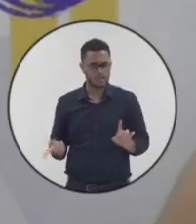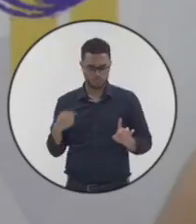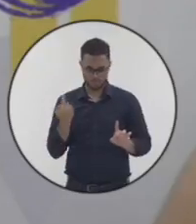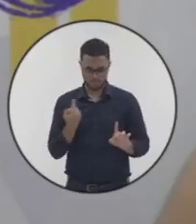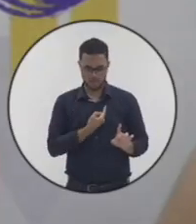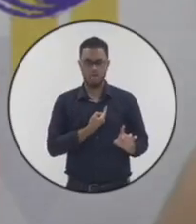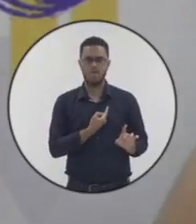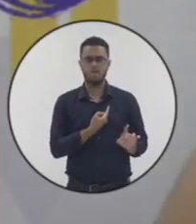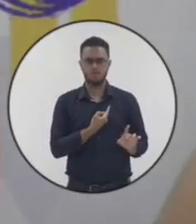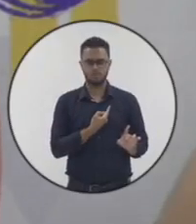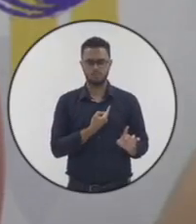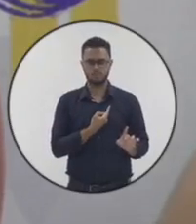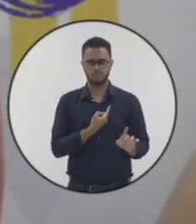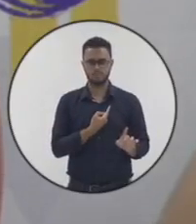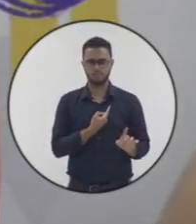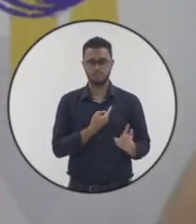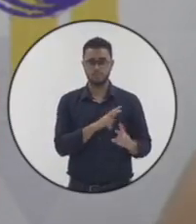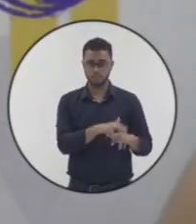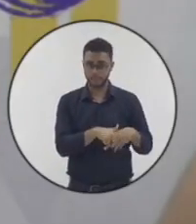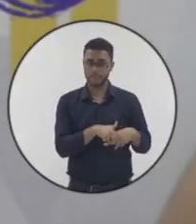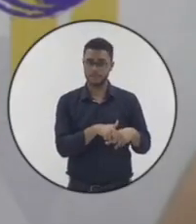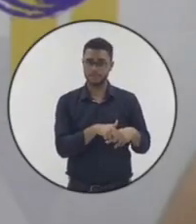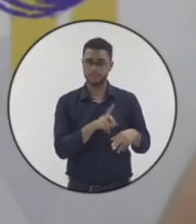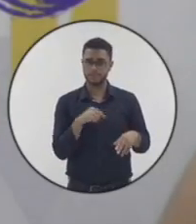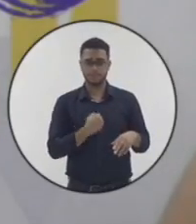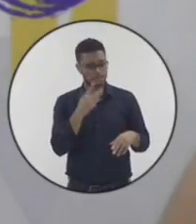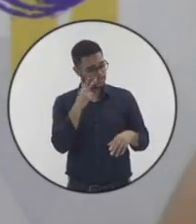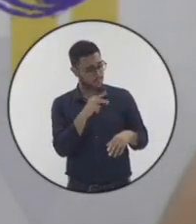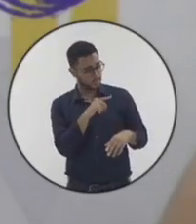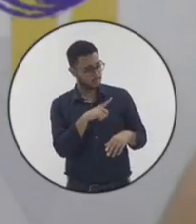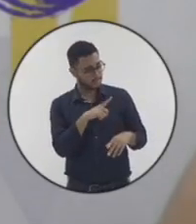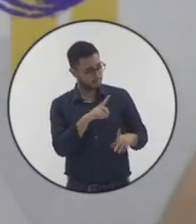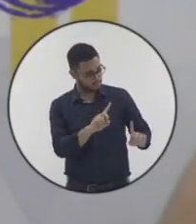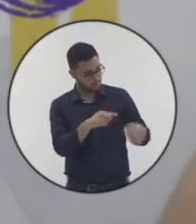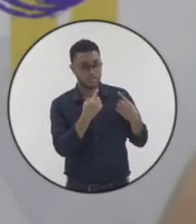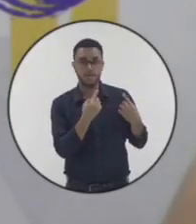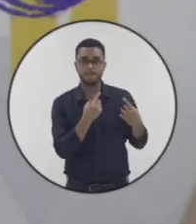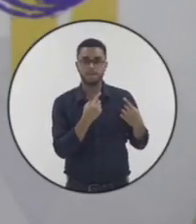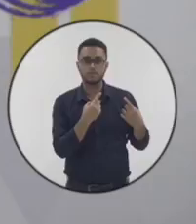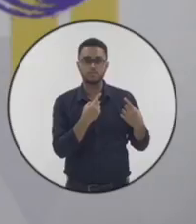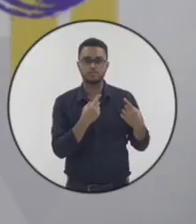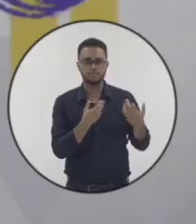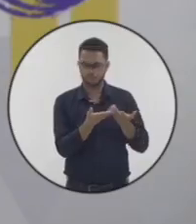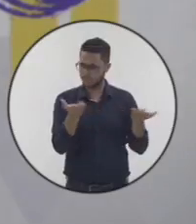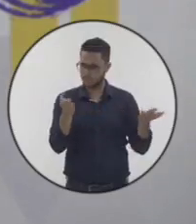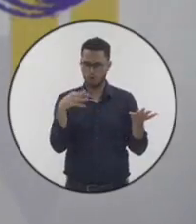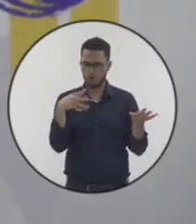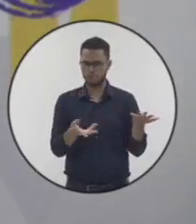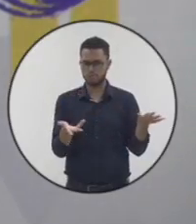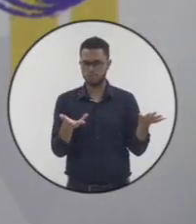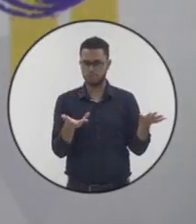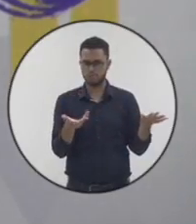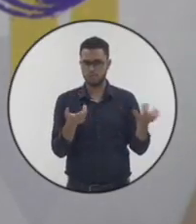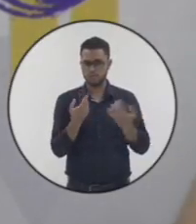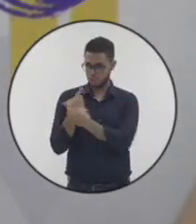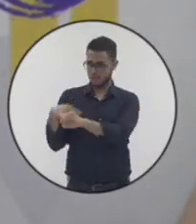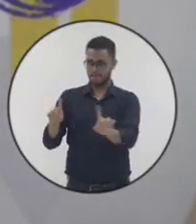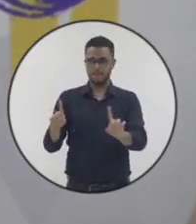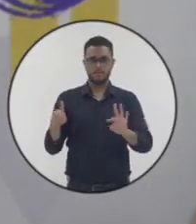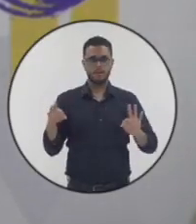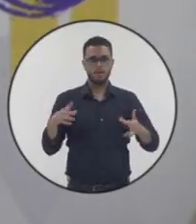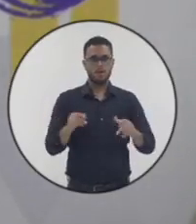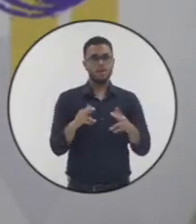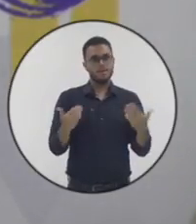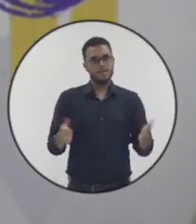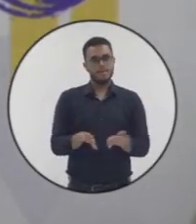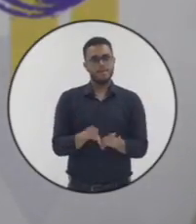nosso. Mediante isso, fica um grande desafio para todas nós, né? E aí, nesse